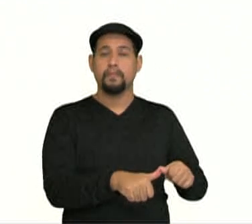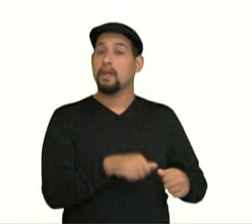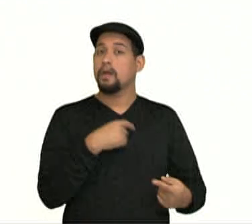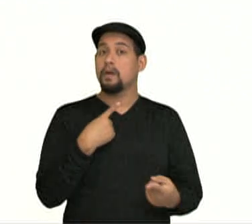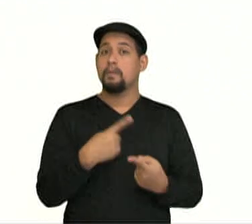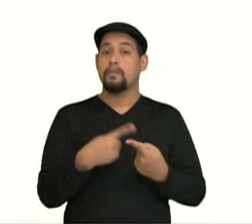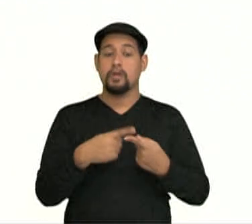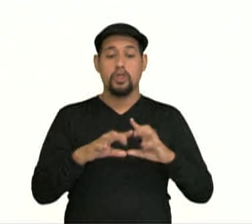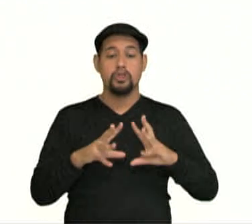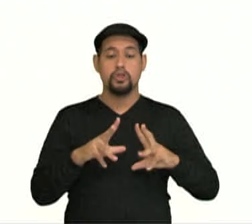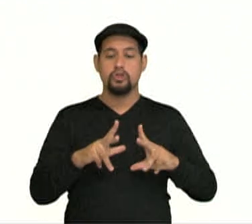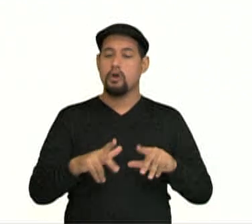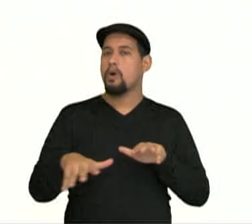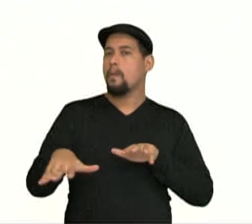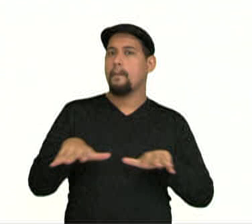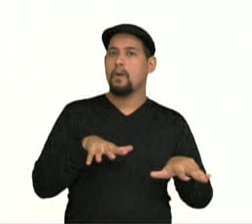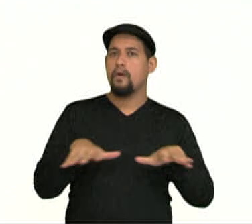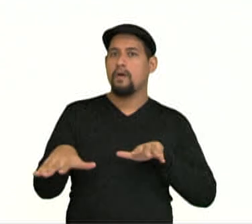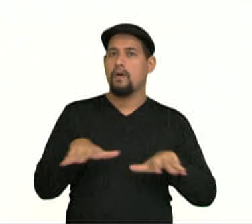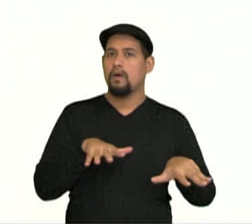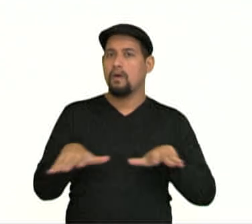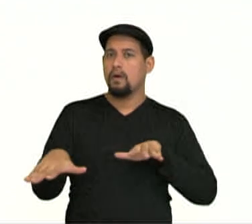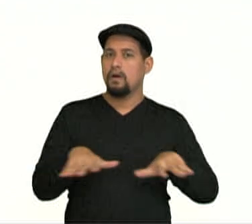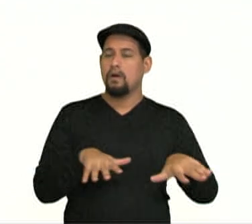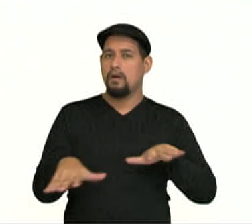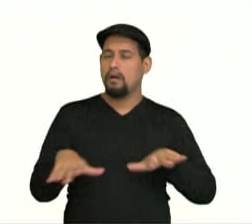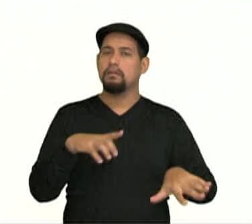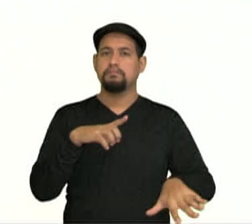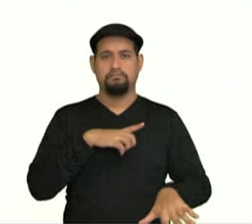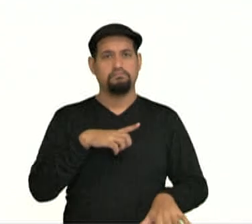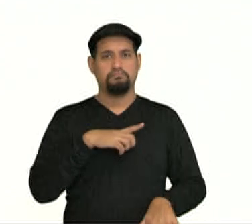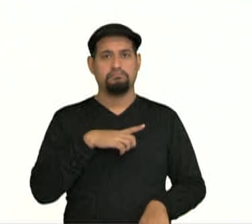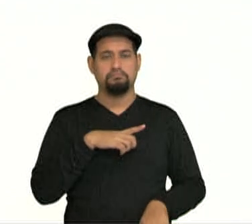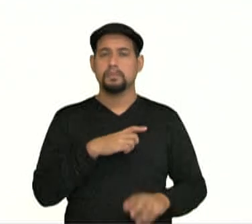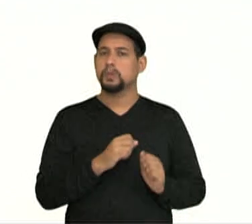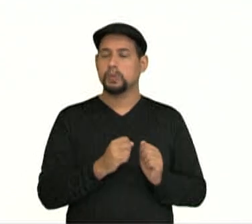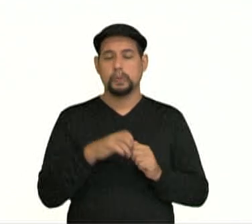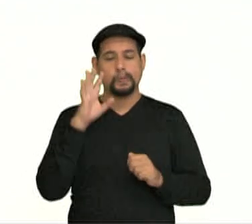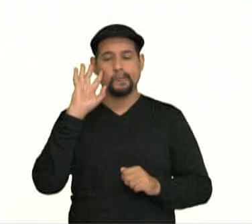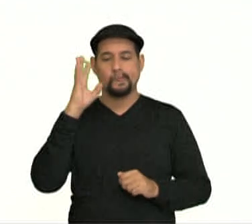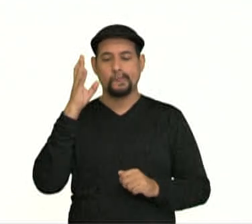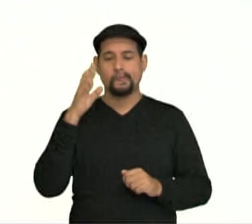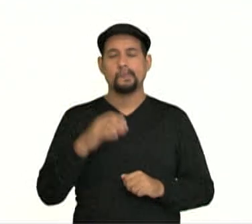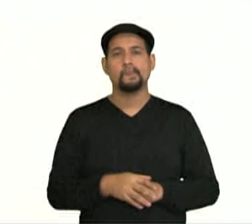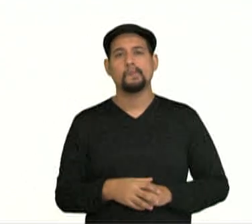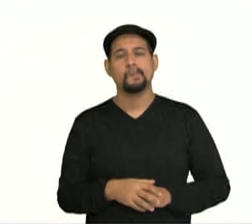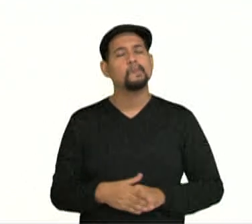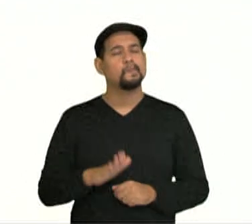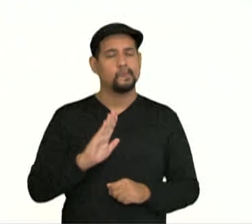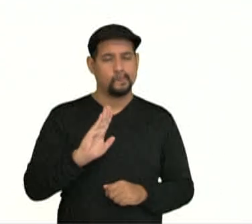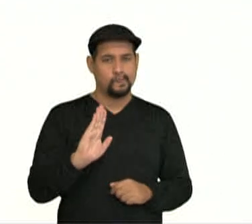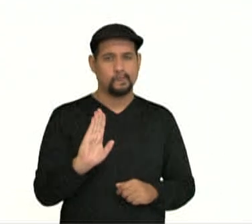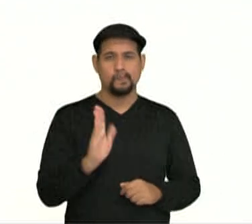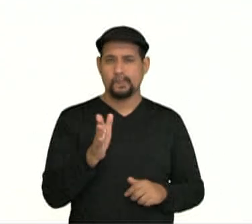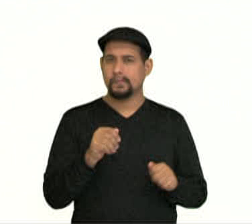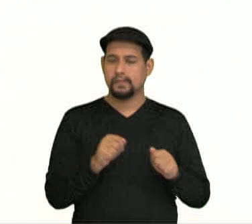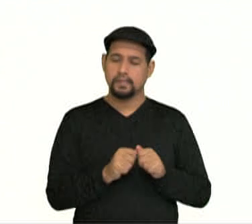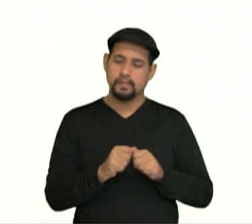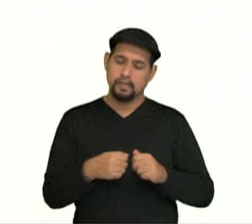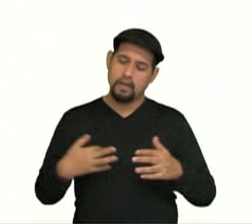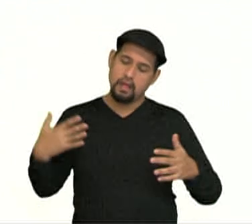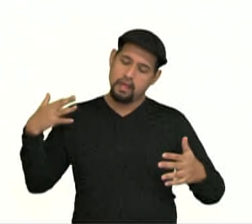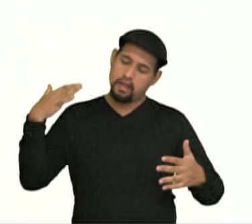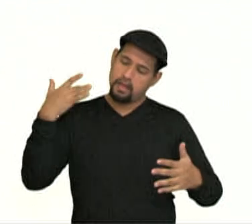o processo de movimentação que elas estavam sujeitas a realizar, elas já realizaram ao longo do tempo.